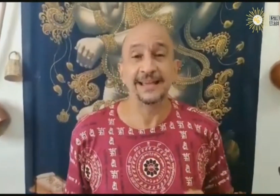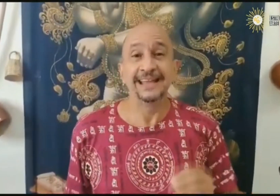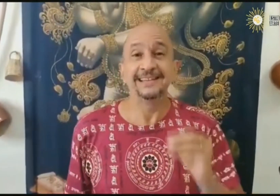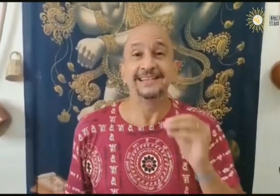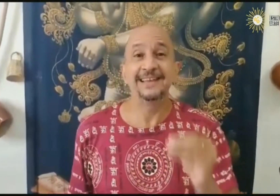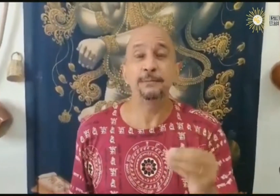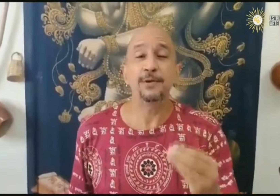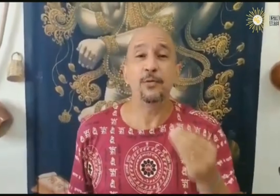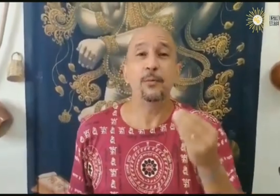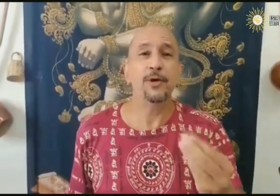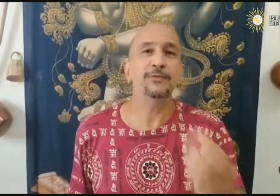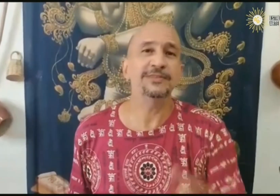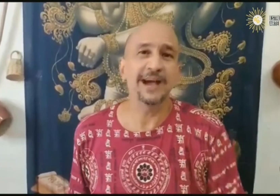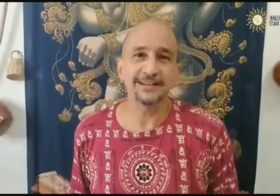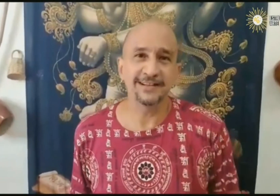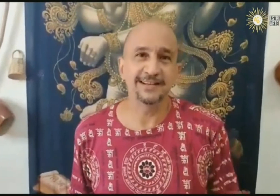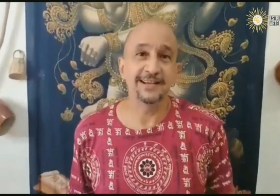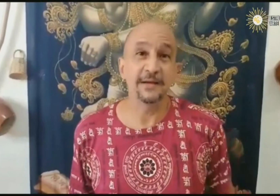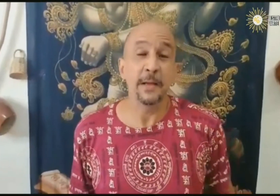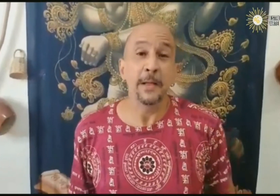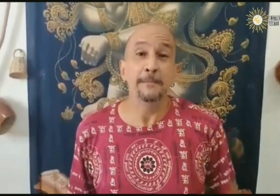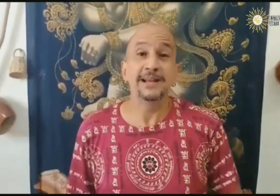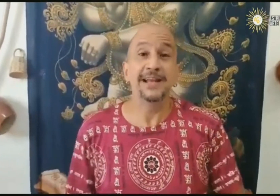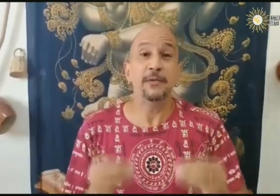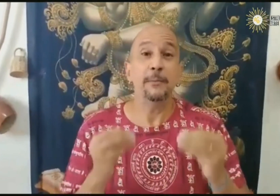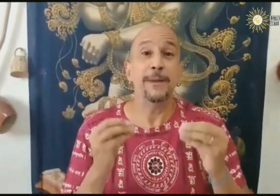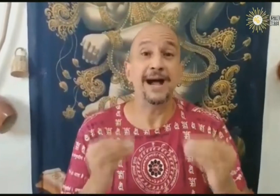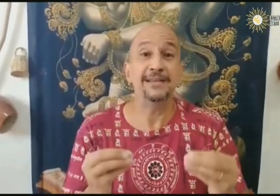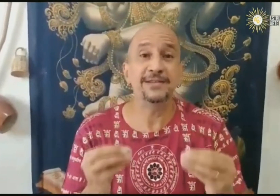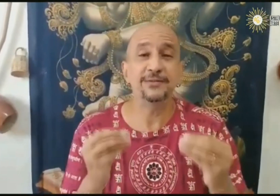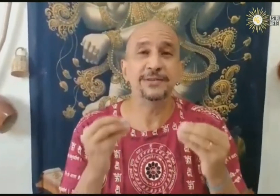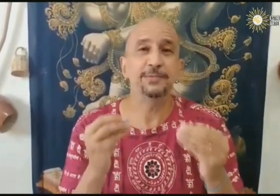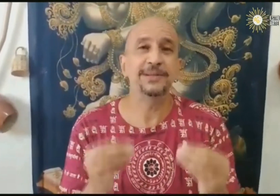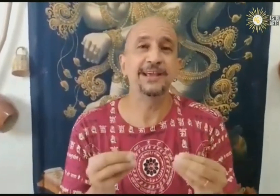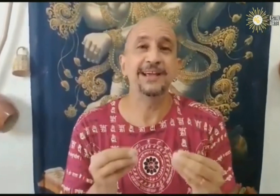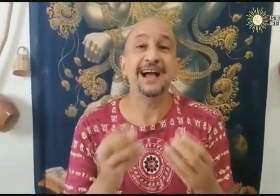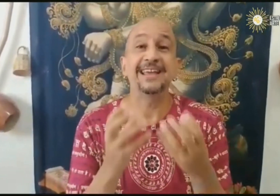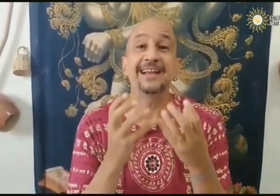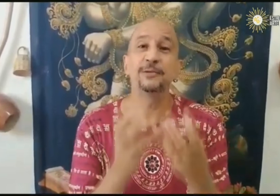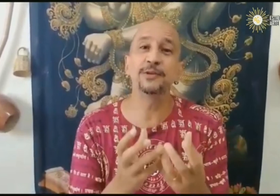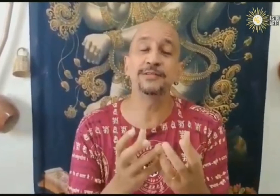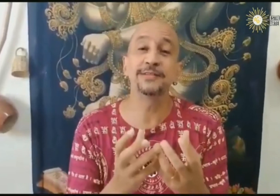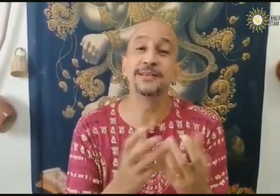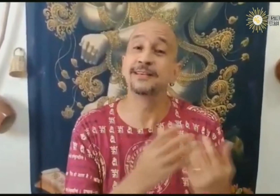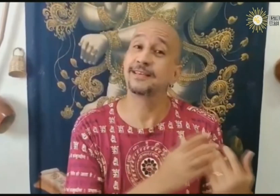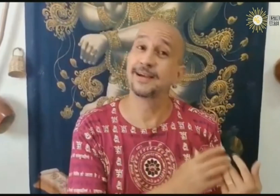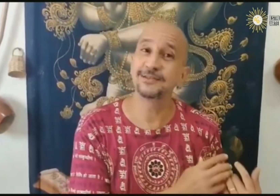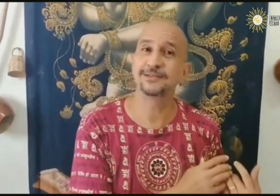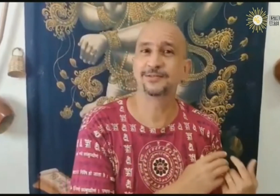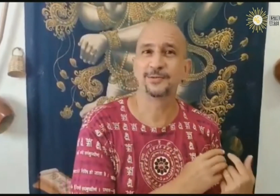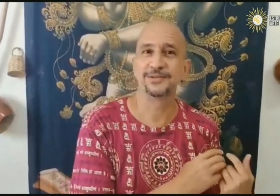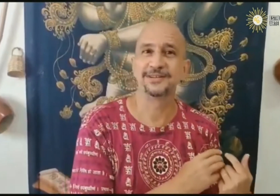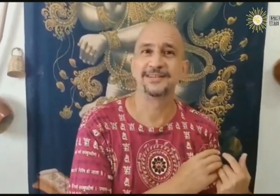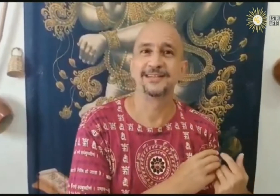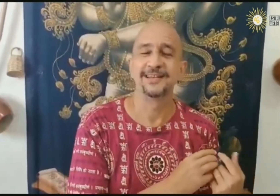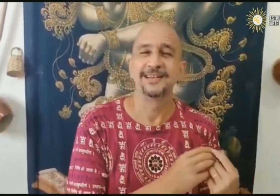fizer, sempre com boa vontade e alegria, brilhar o mais que você puder, aquela luz que antes